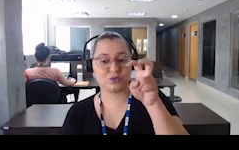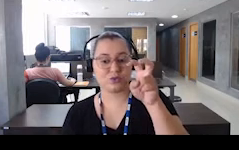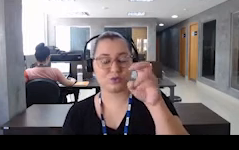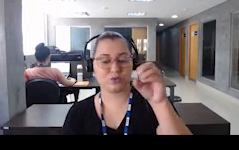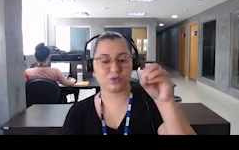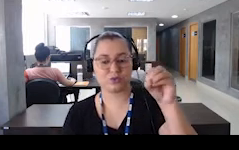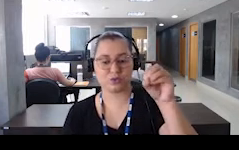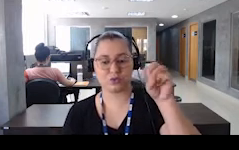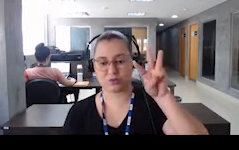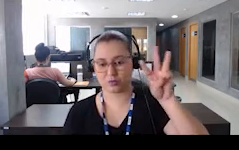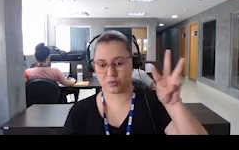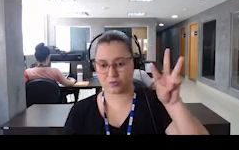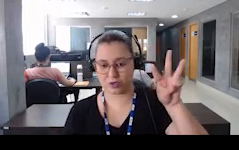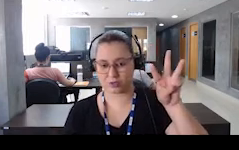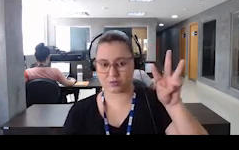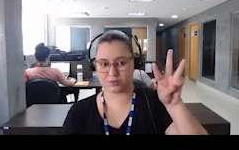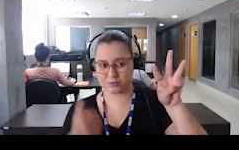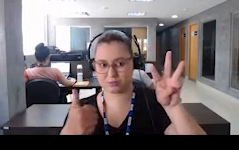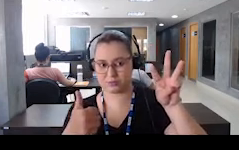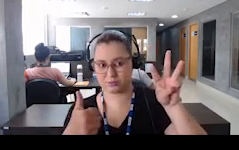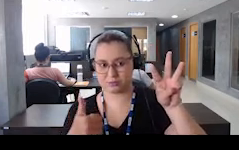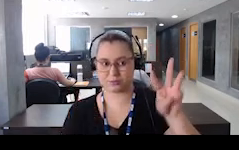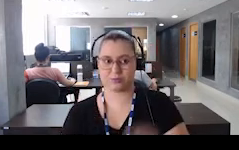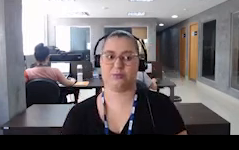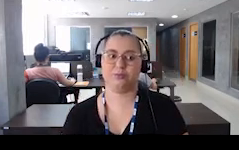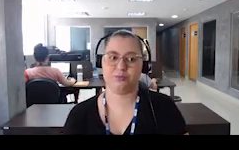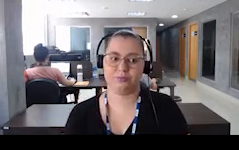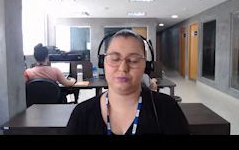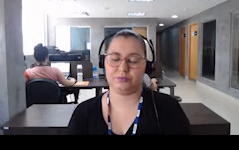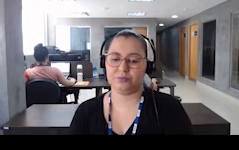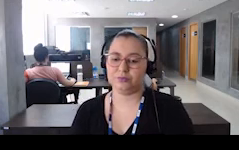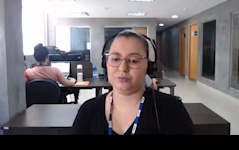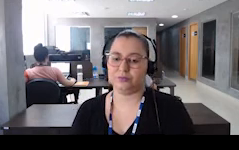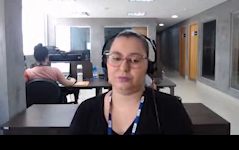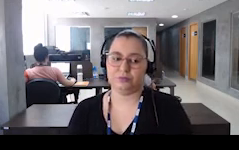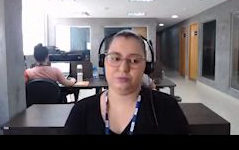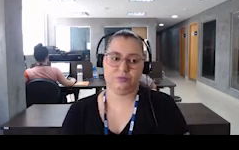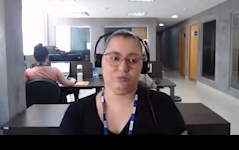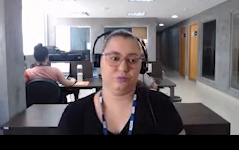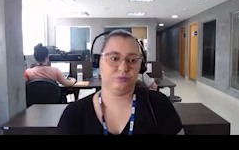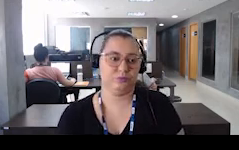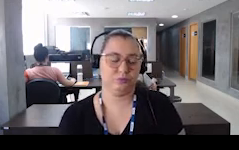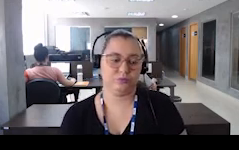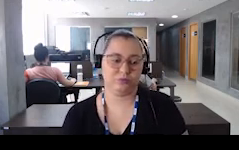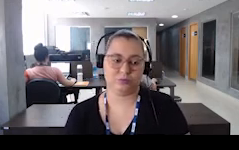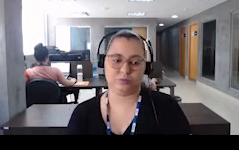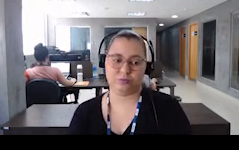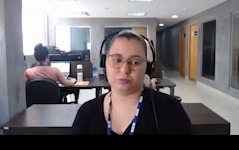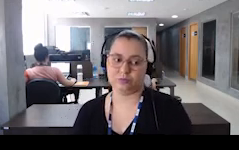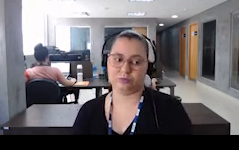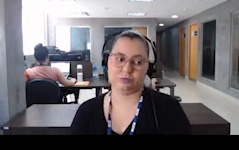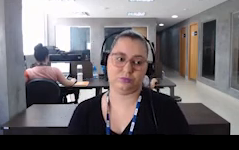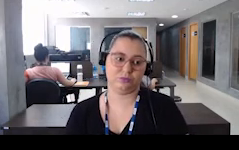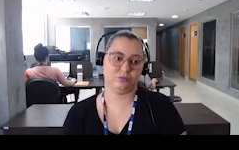watts? 250 watts, né? Então, vou copiar esse desenho aqui, que daí